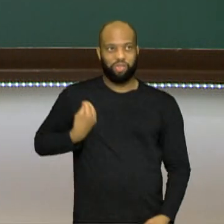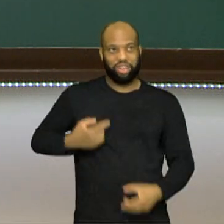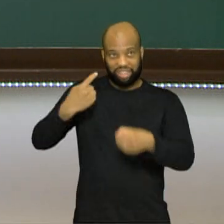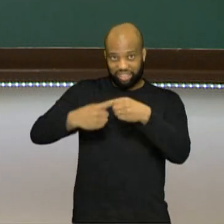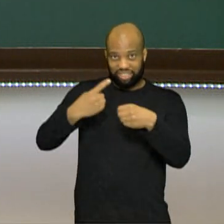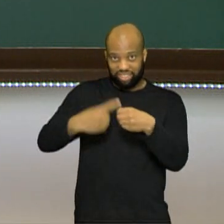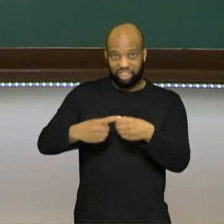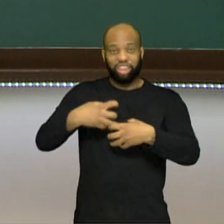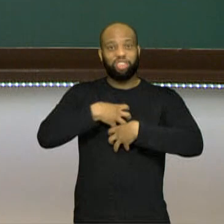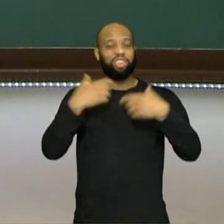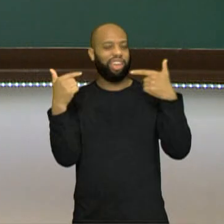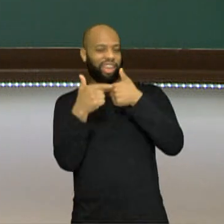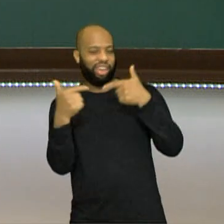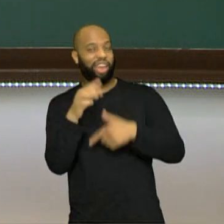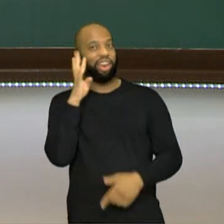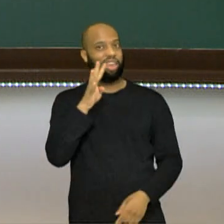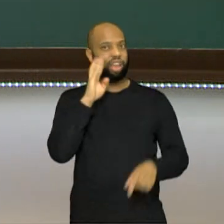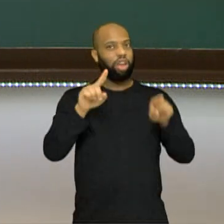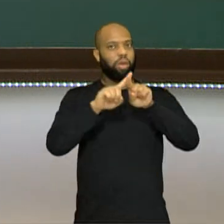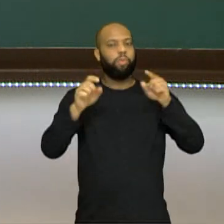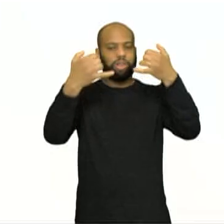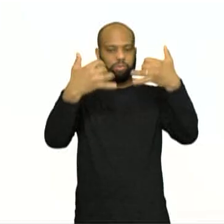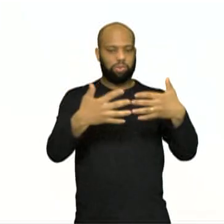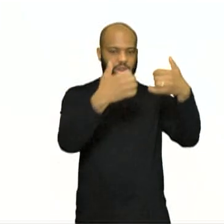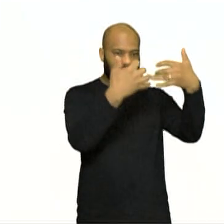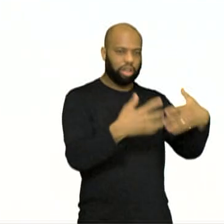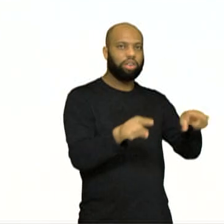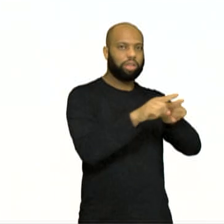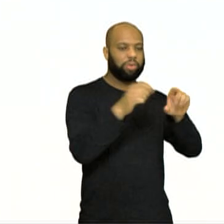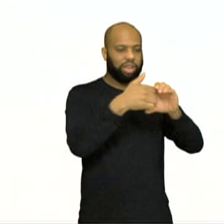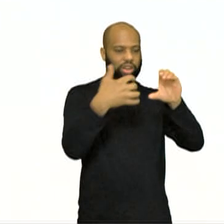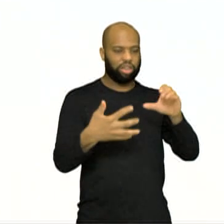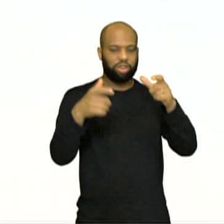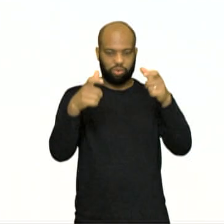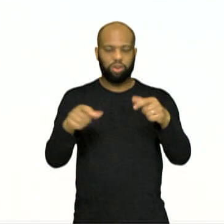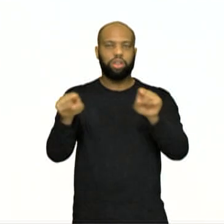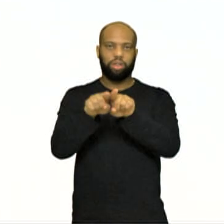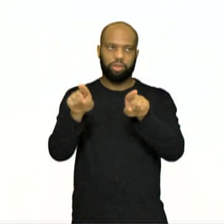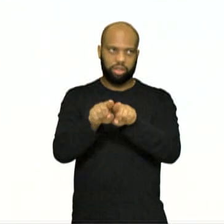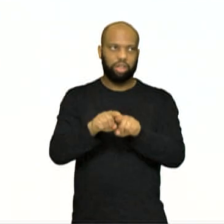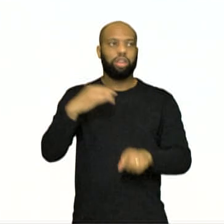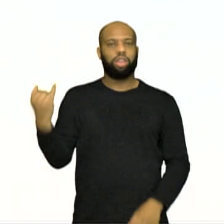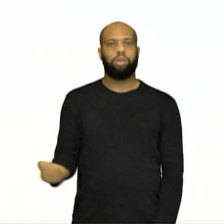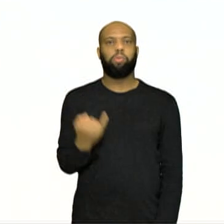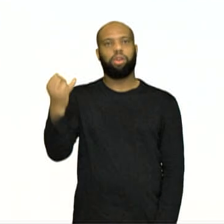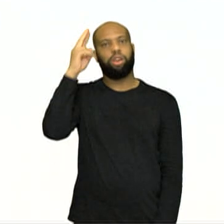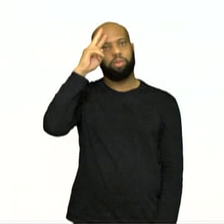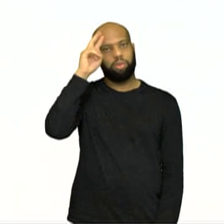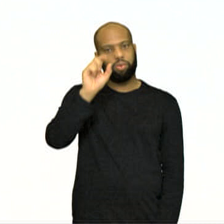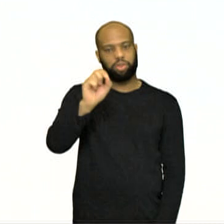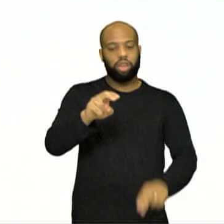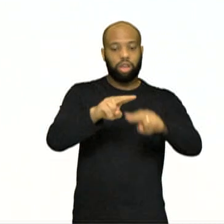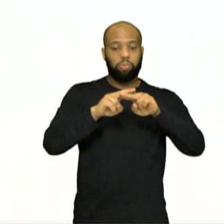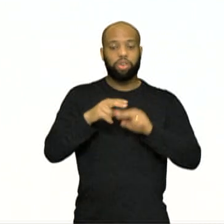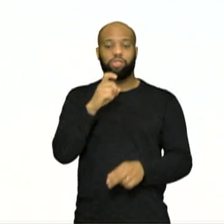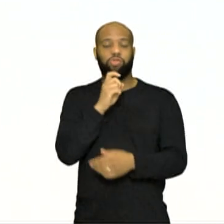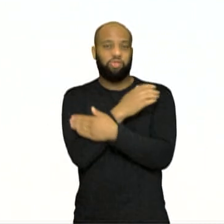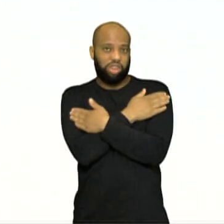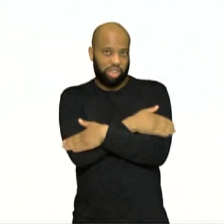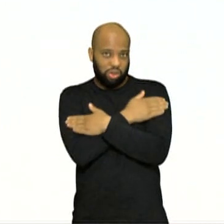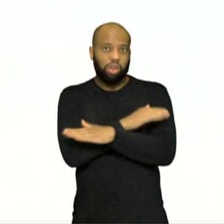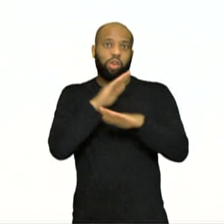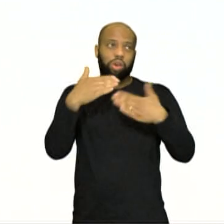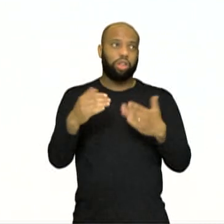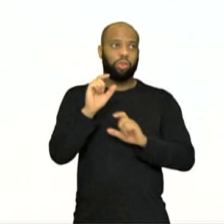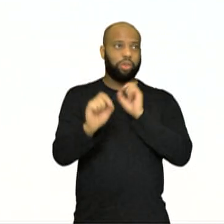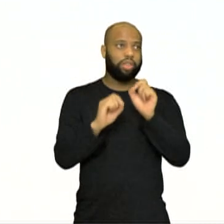de forma divertida, mas descrevendo as características do local. Deve lembrar que, por conta do frio,